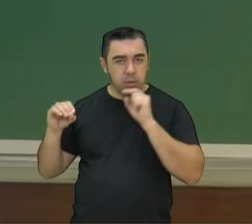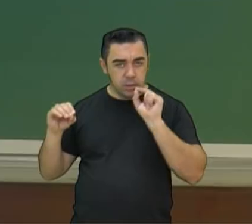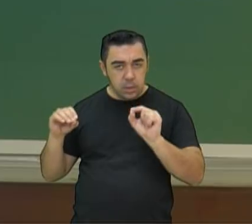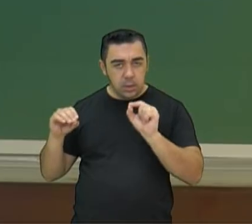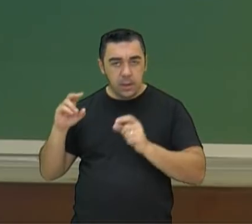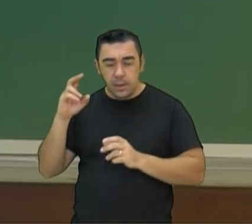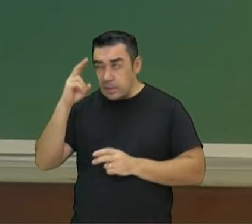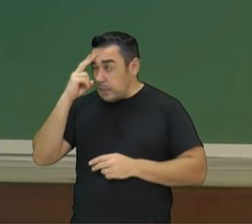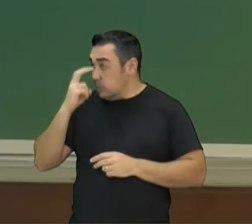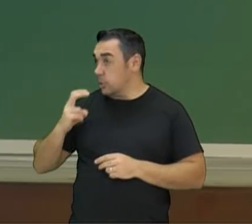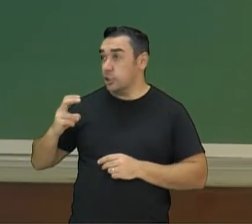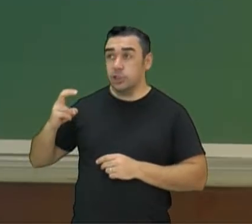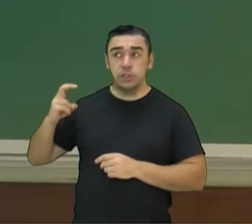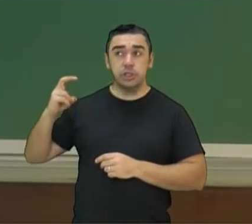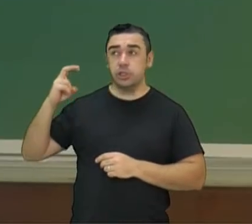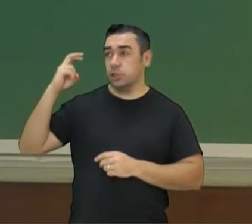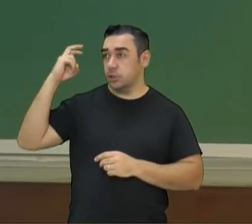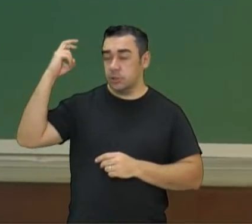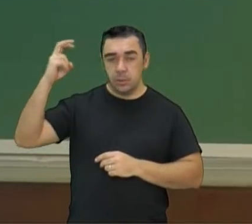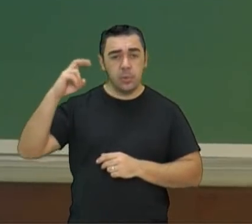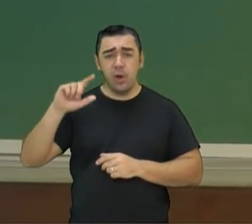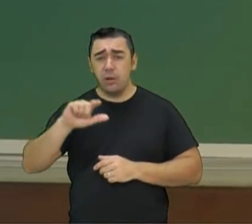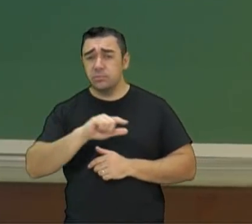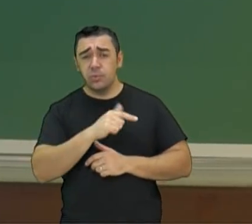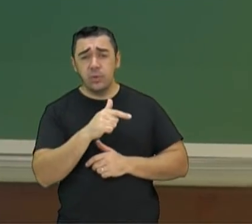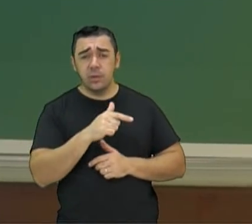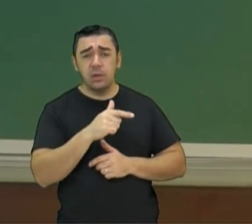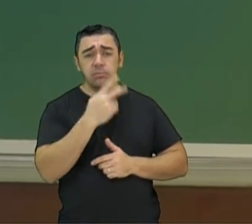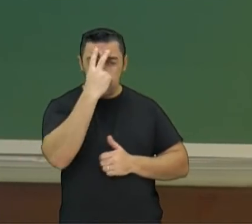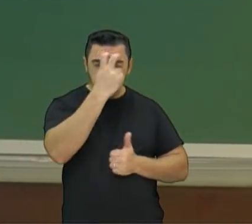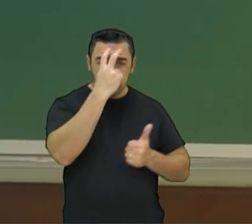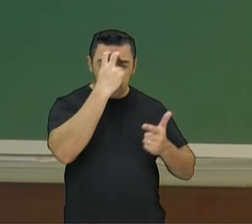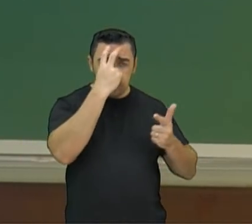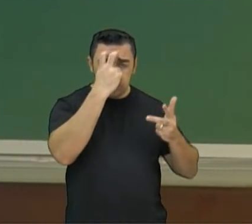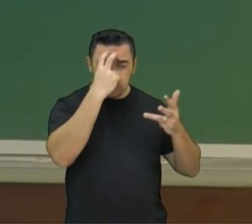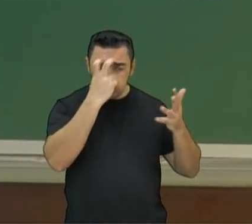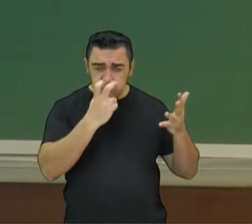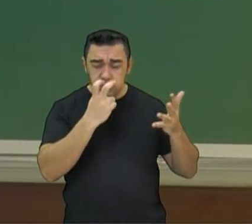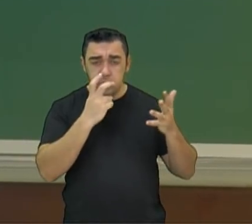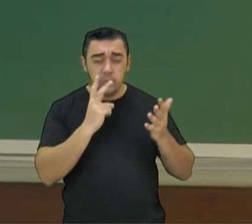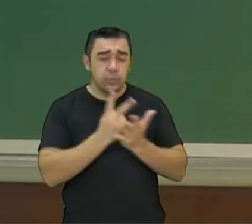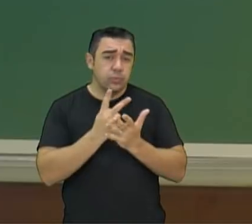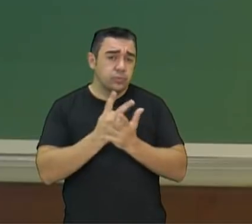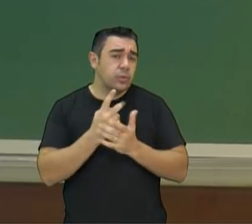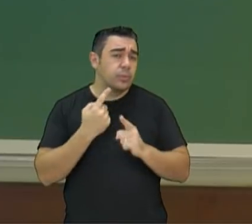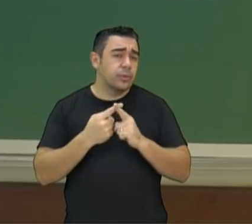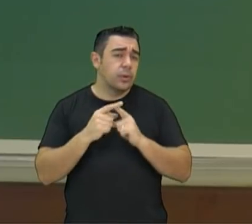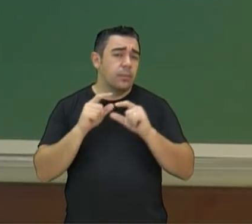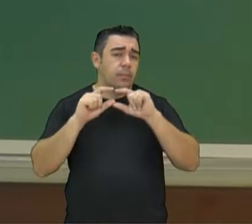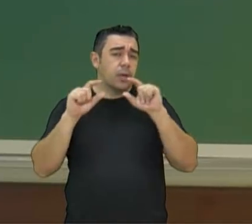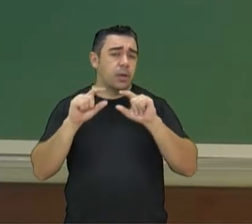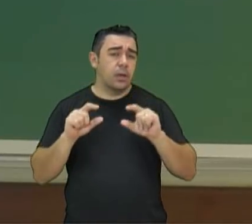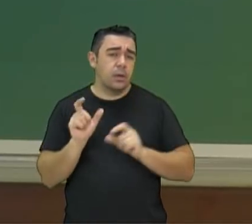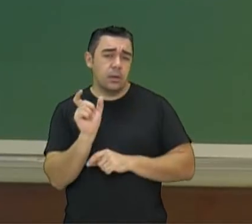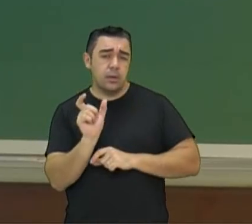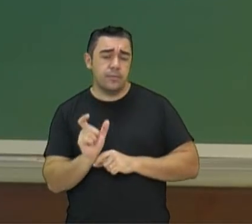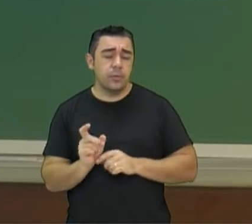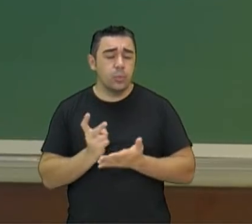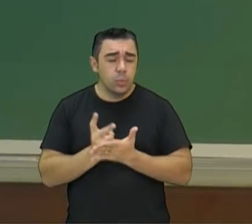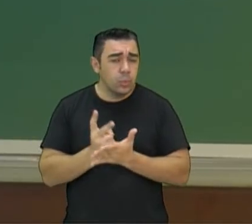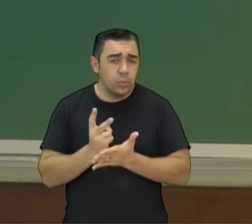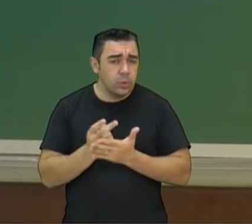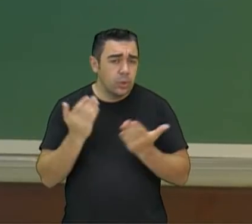a palavra inteligente nas lacunas ficou igual, né? Por quê? Porque foi mantida ali as palavras utilizadas para estabelecer o grau